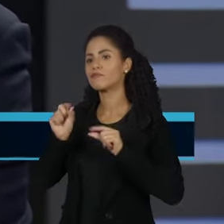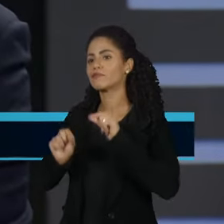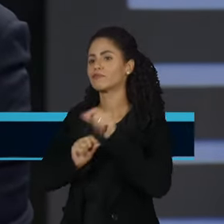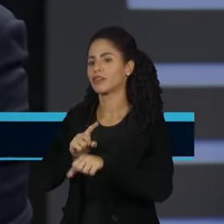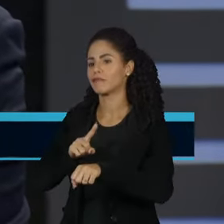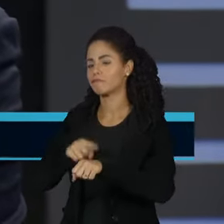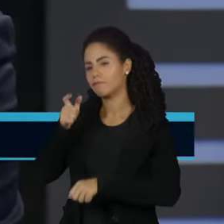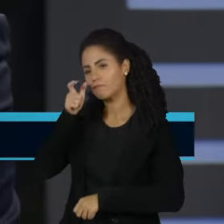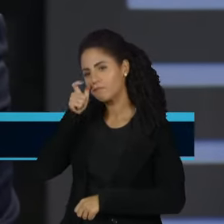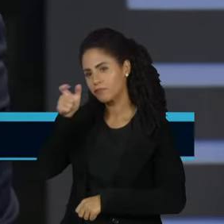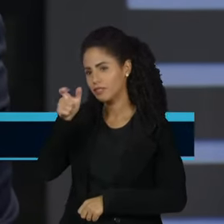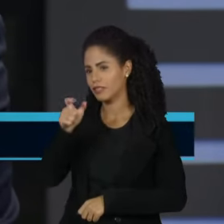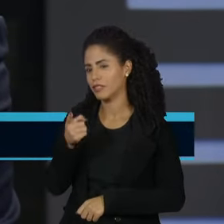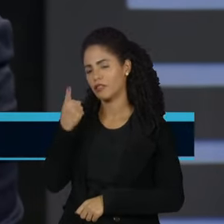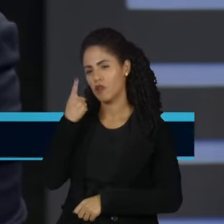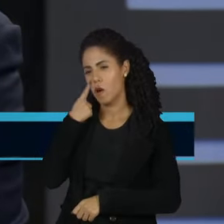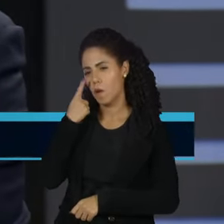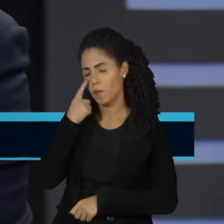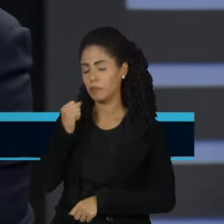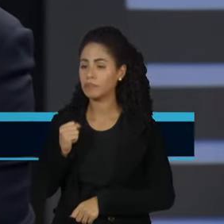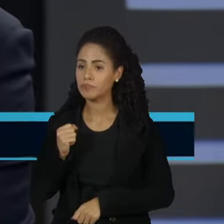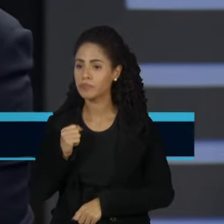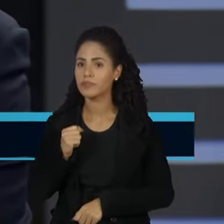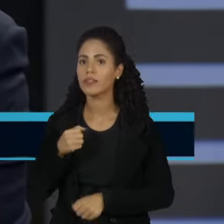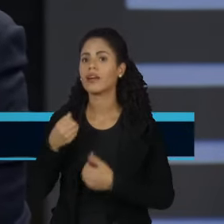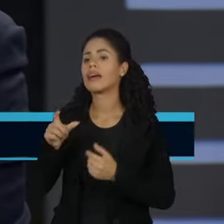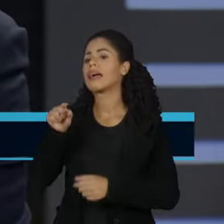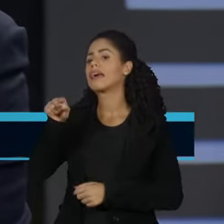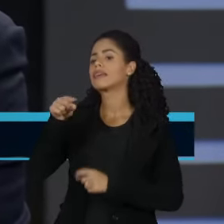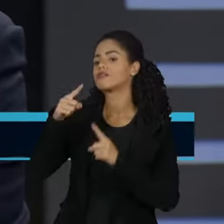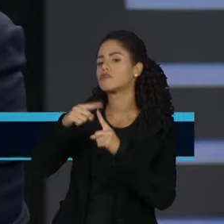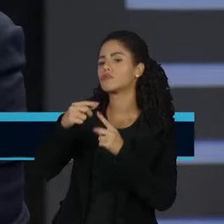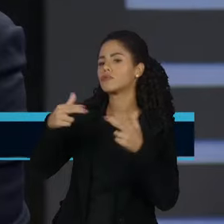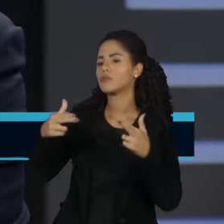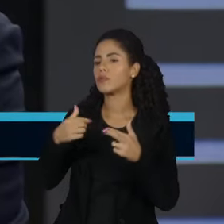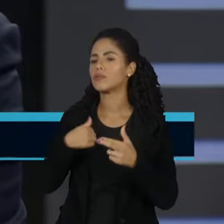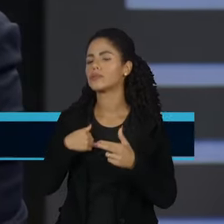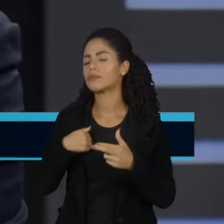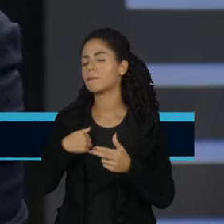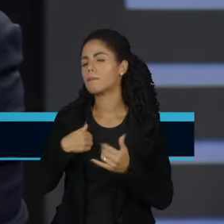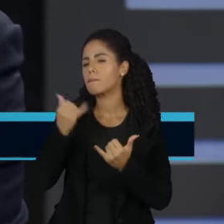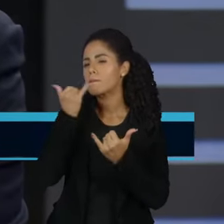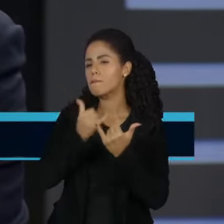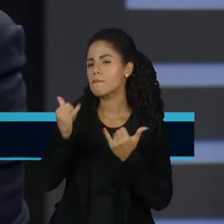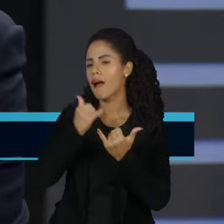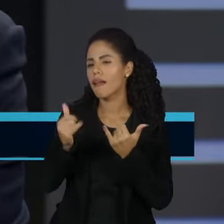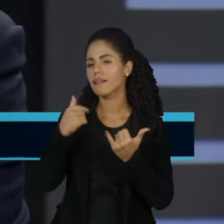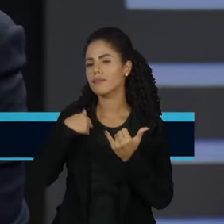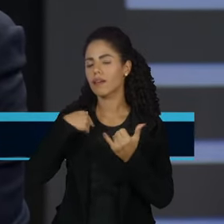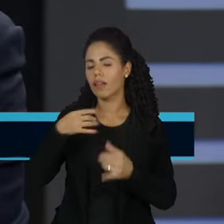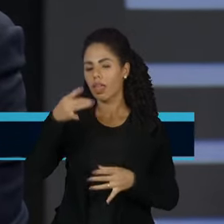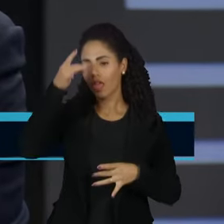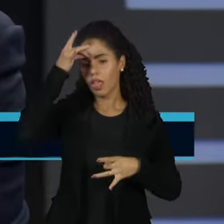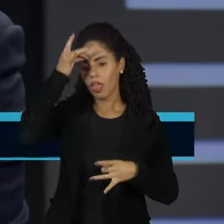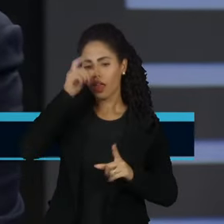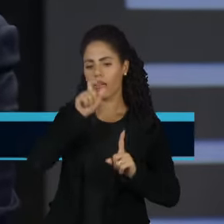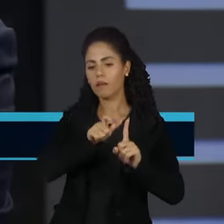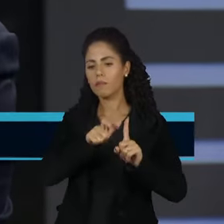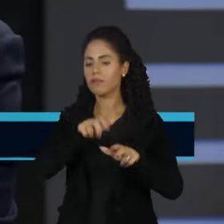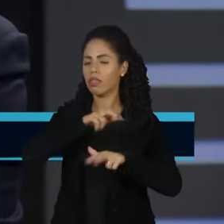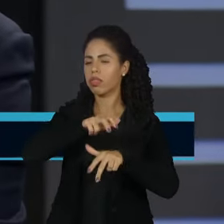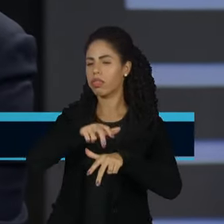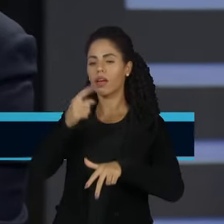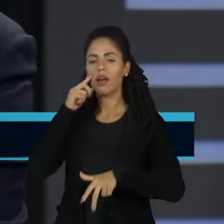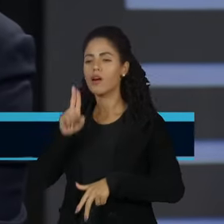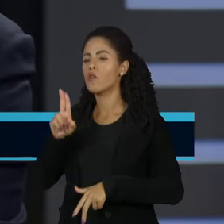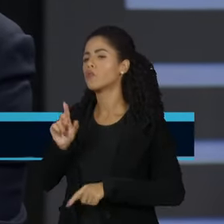muito interessante para observar, não é? Que é como esse tipo de personagem, com essa filiação política e ideológica como Trump,